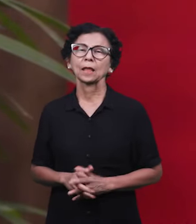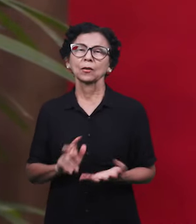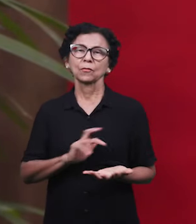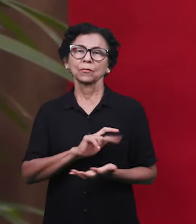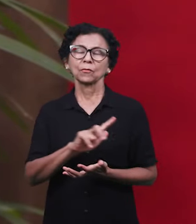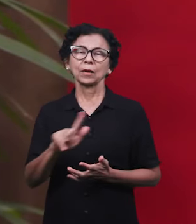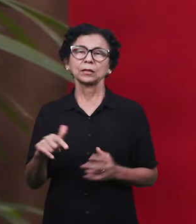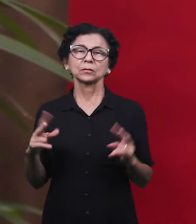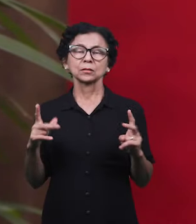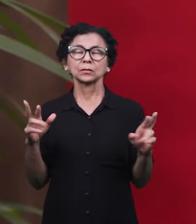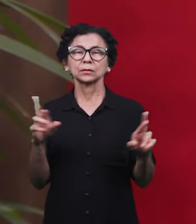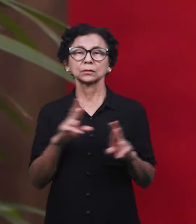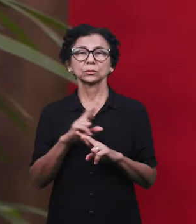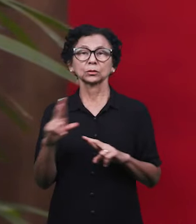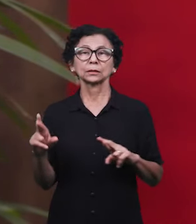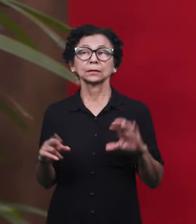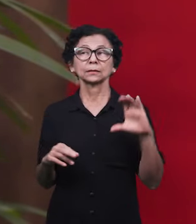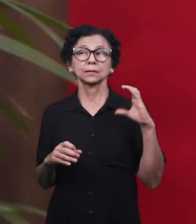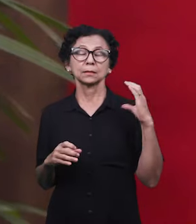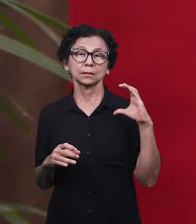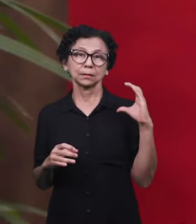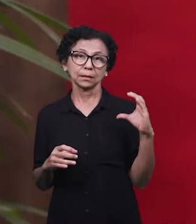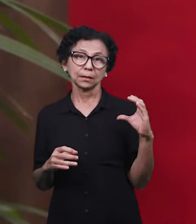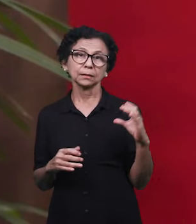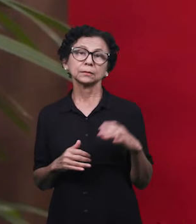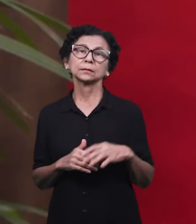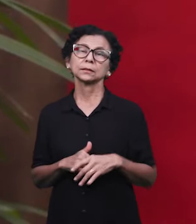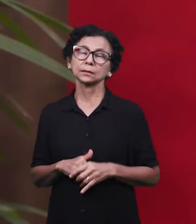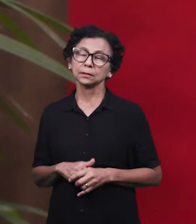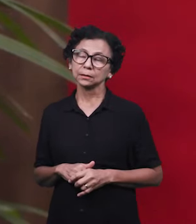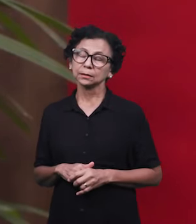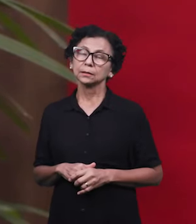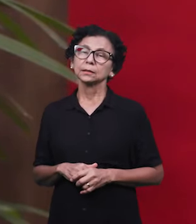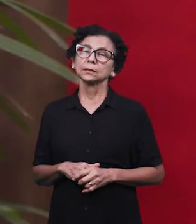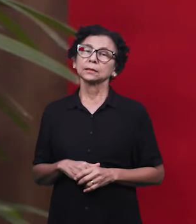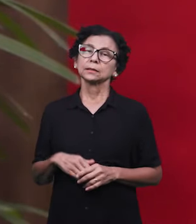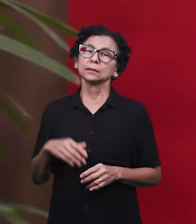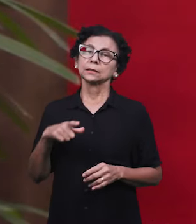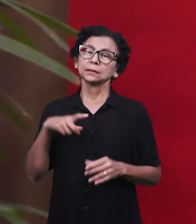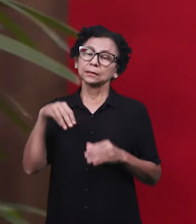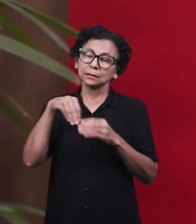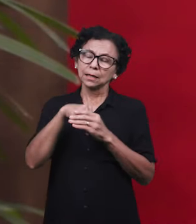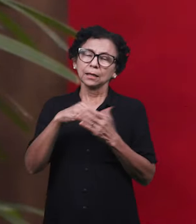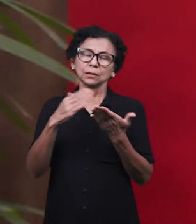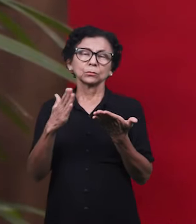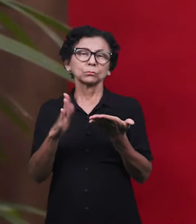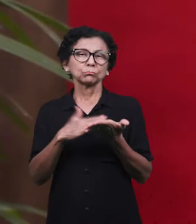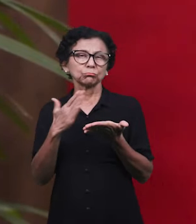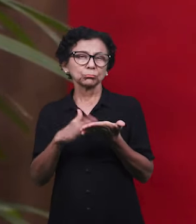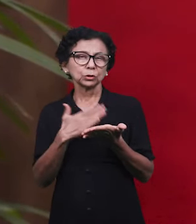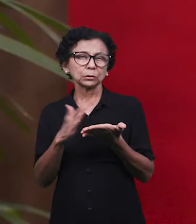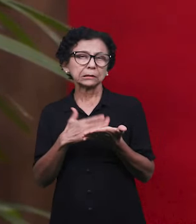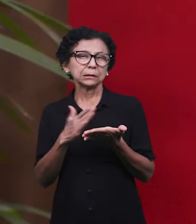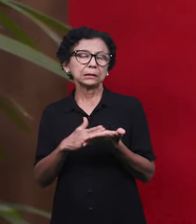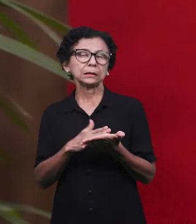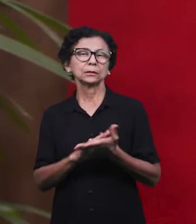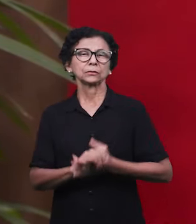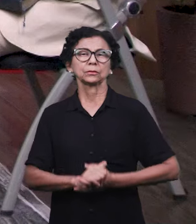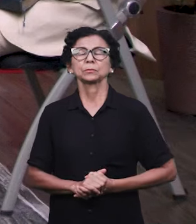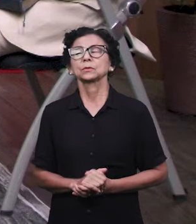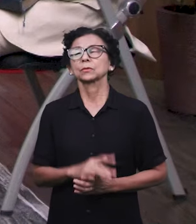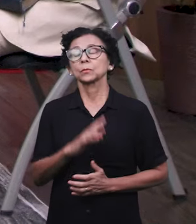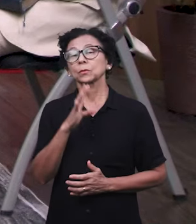nos livros didáticos, e nós precisamos conhecer um pouco mais dessa relação desses conhecimentos com a nossa fé. E aí,